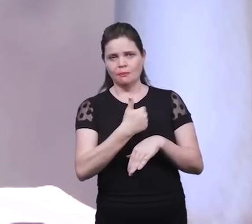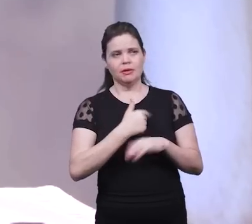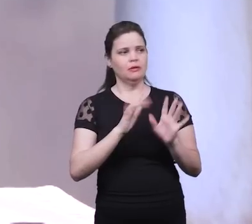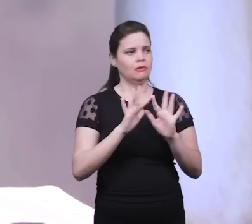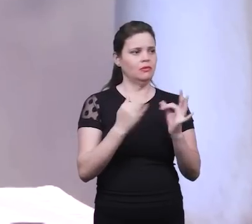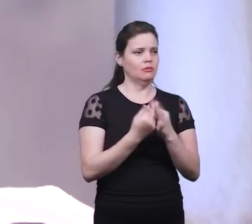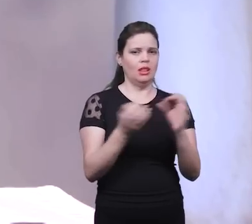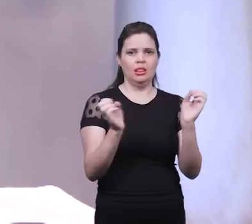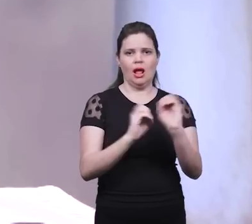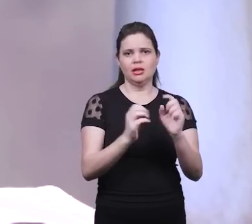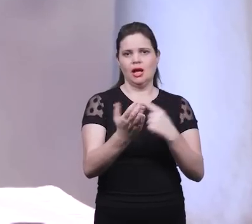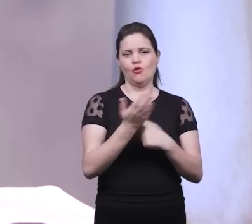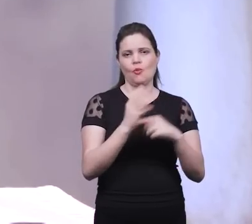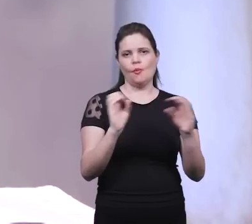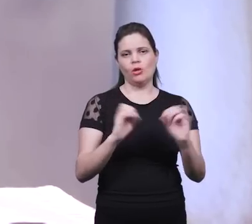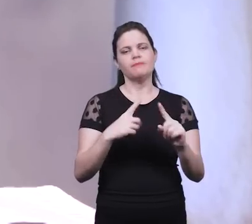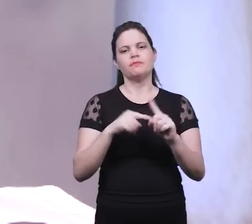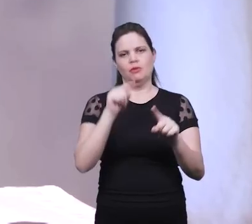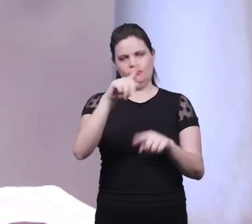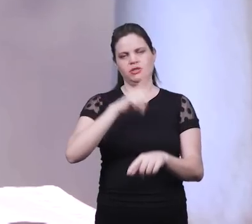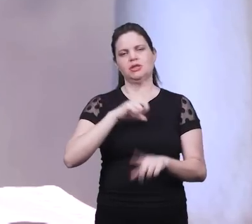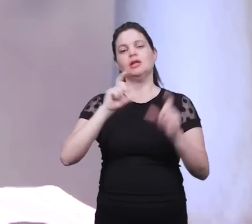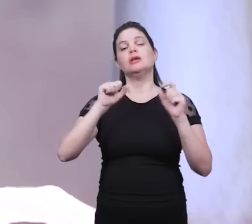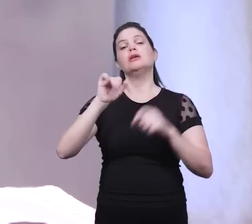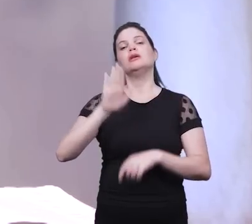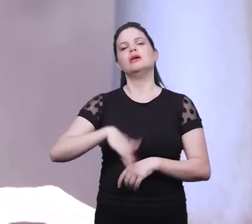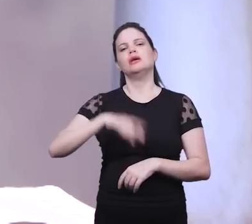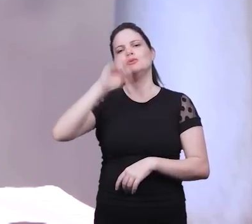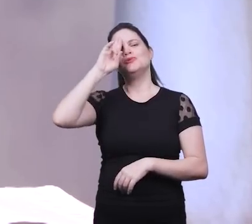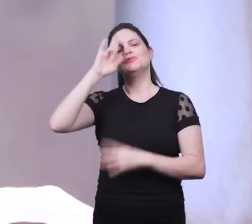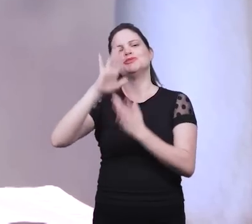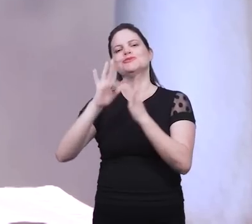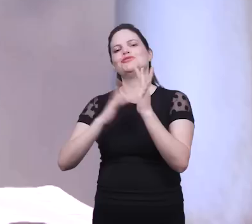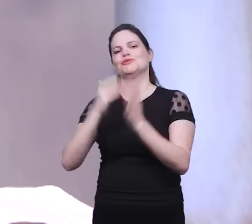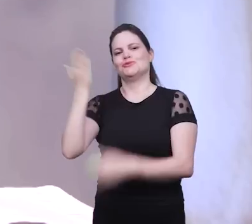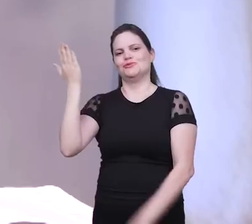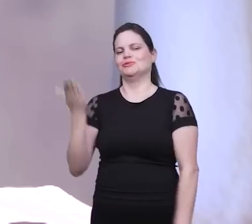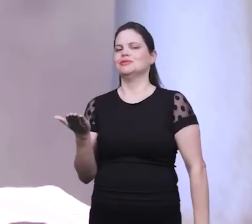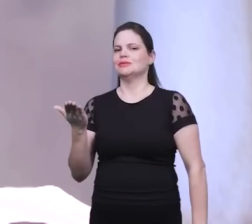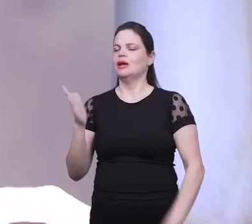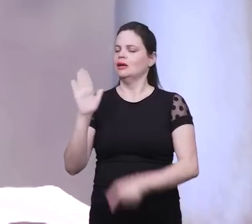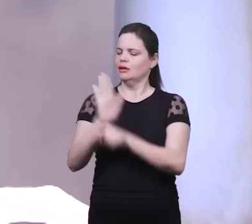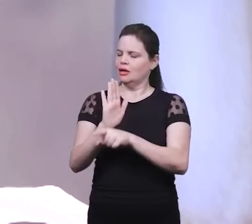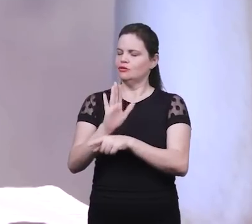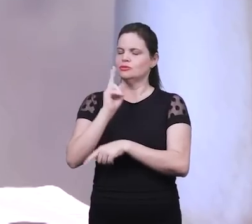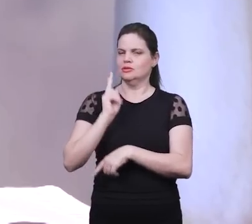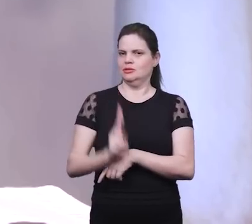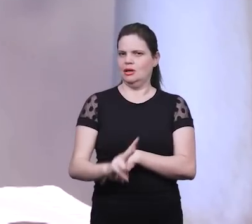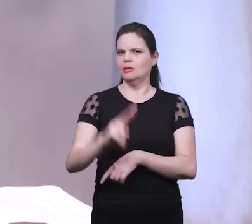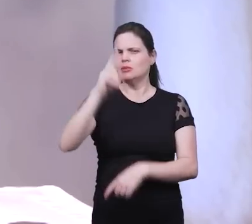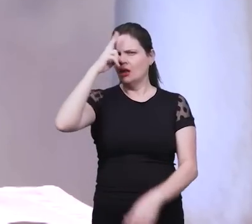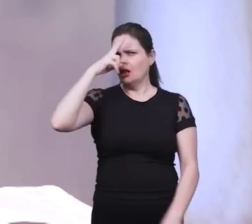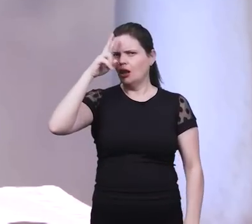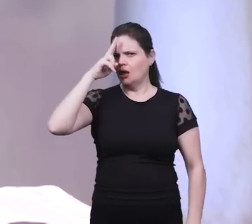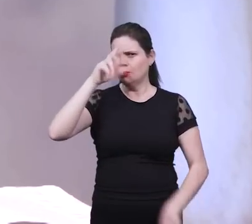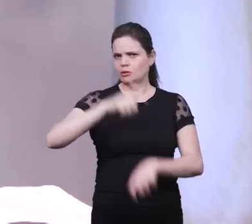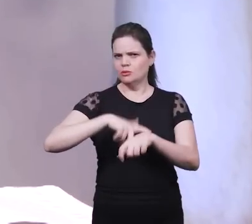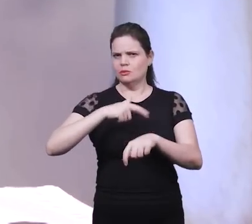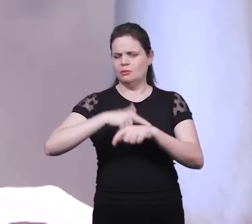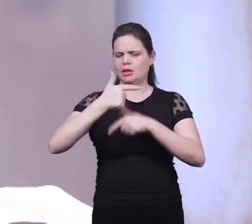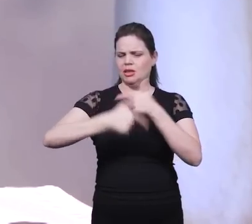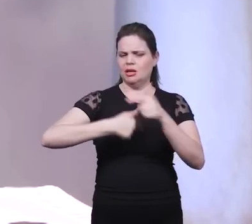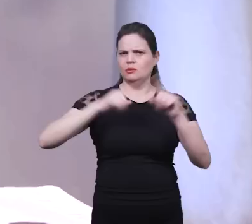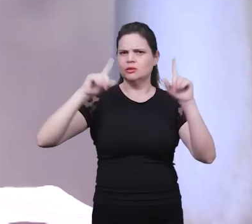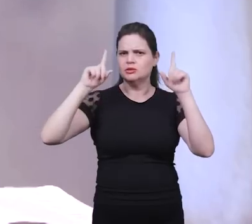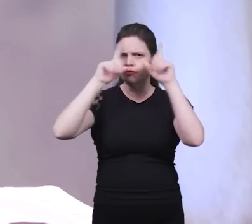nossa ajuda, é nosso socorro, bem presente na angústia, e você lembra disso. Lembra quando você estiver num momento difícil da sua